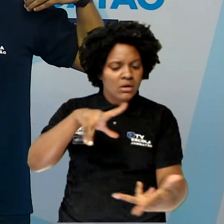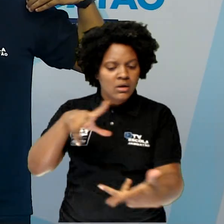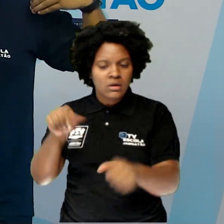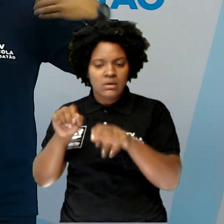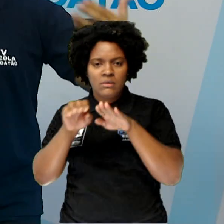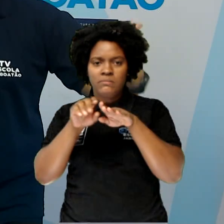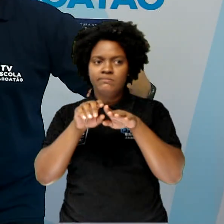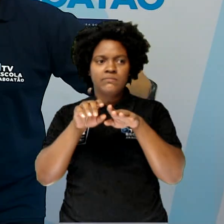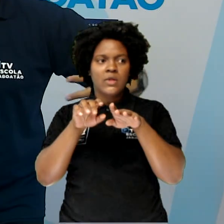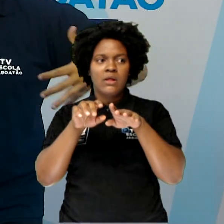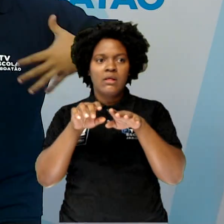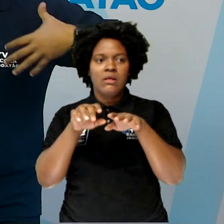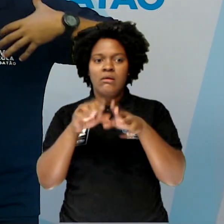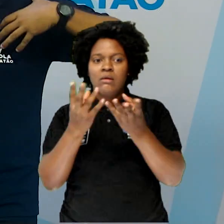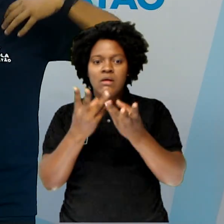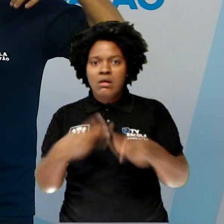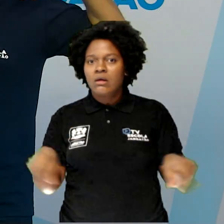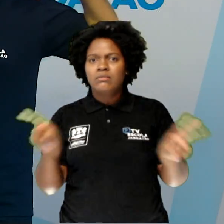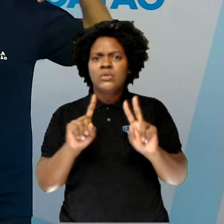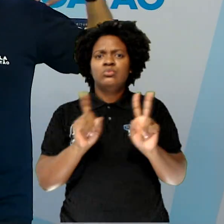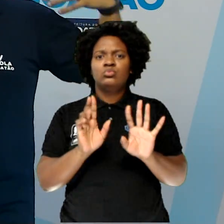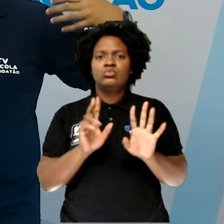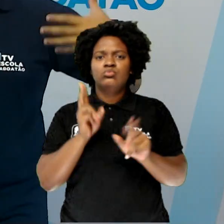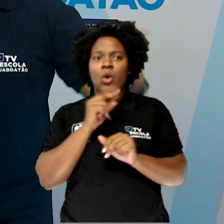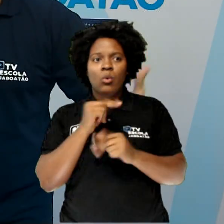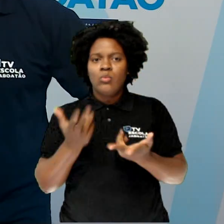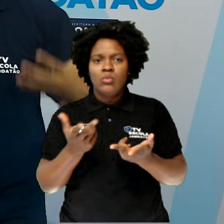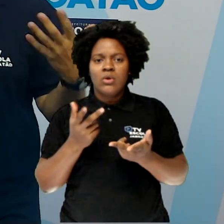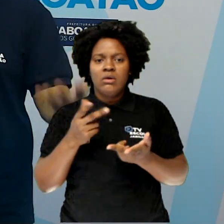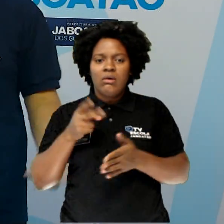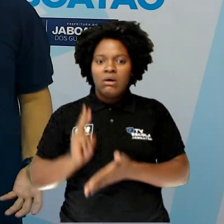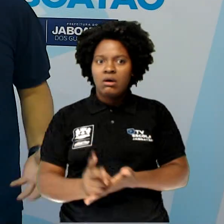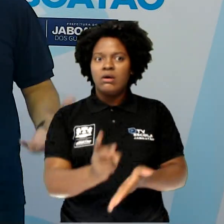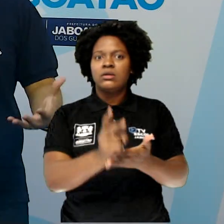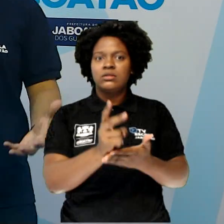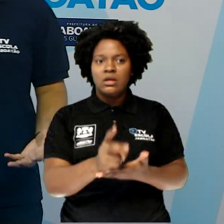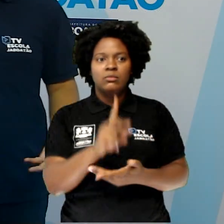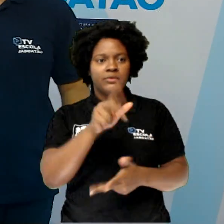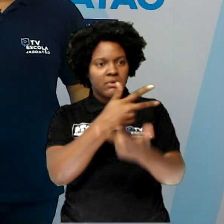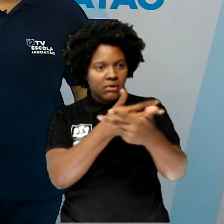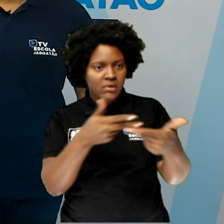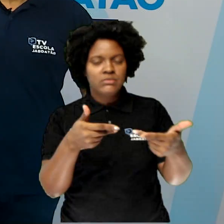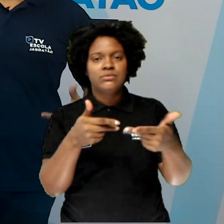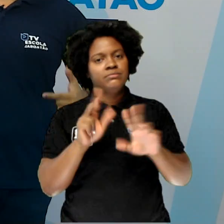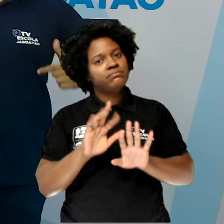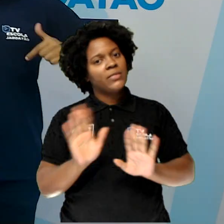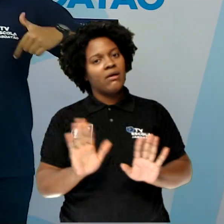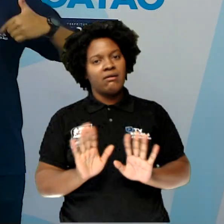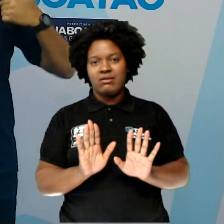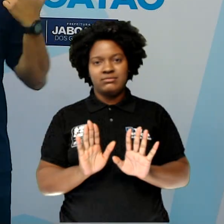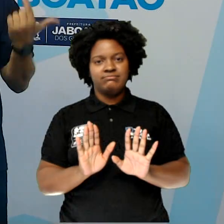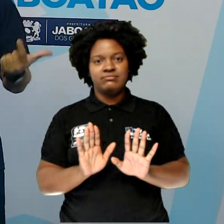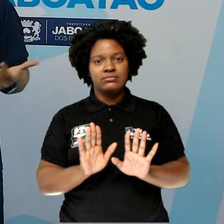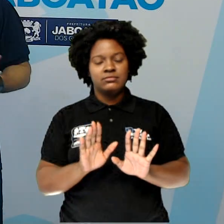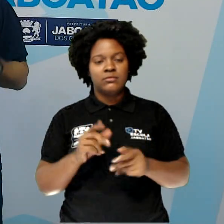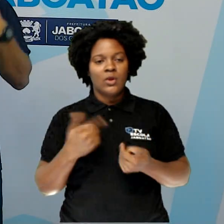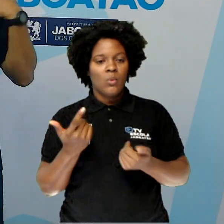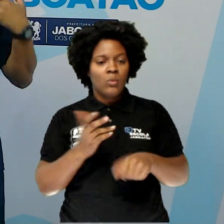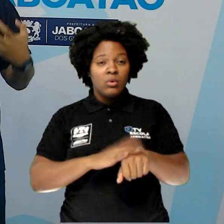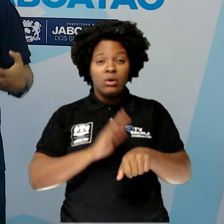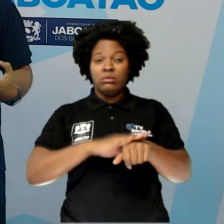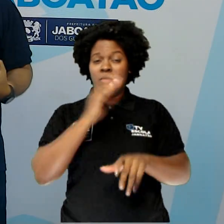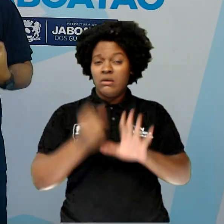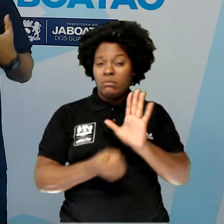é inesgotável, ele, enfim, tem recurso para sempre, a gente usa dessa forma, né? E aí, quanto mais ocorre